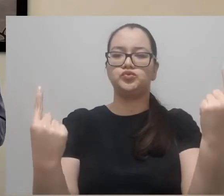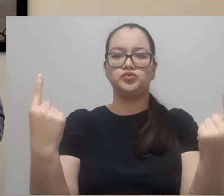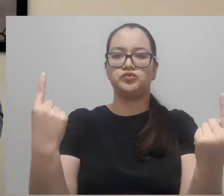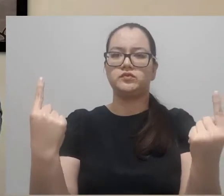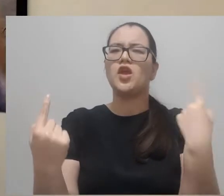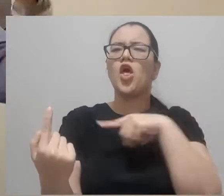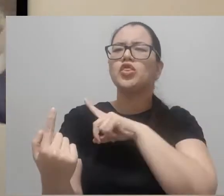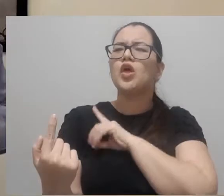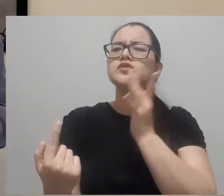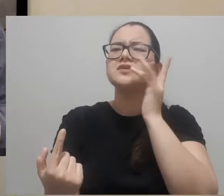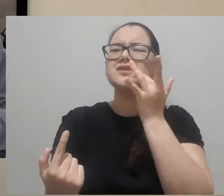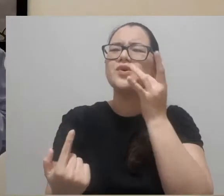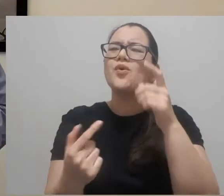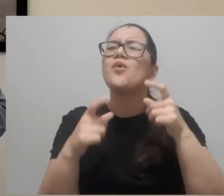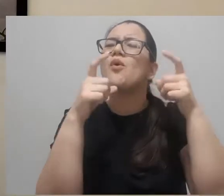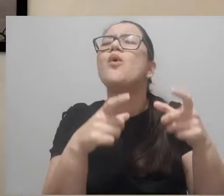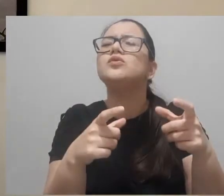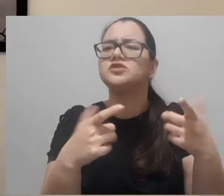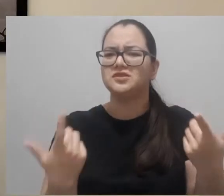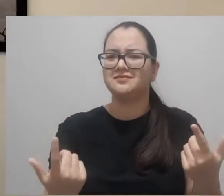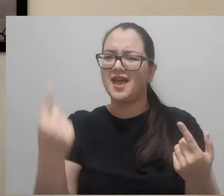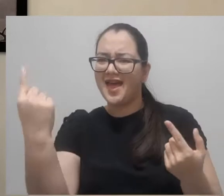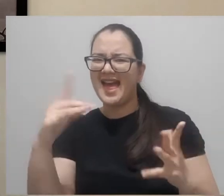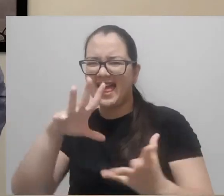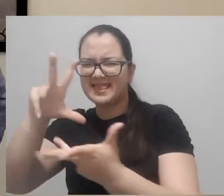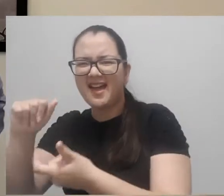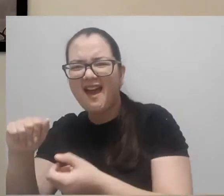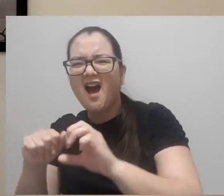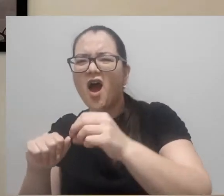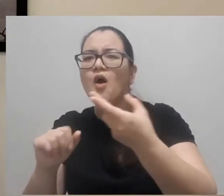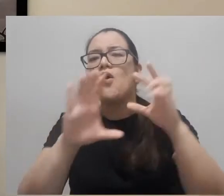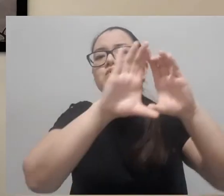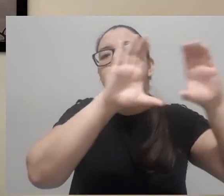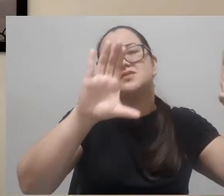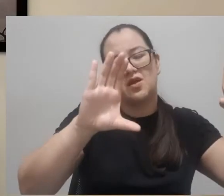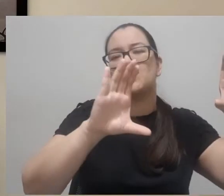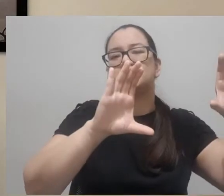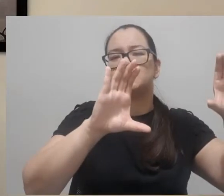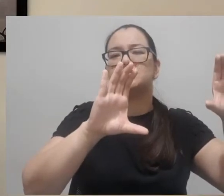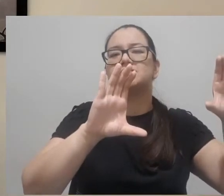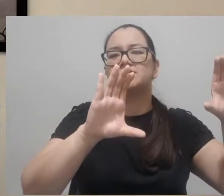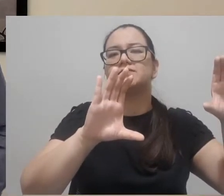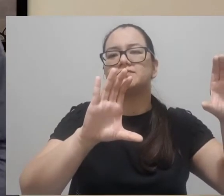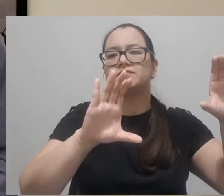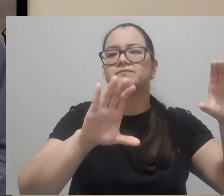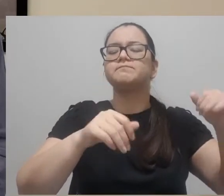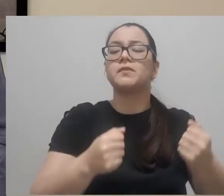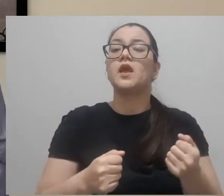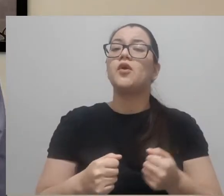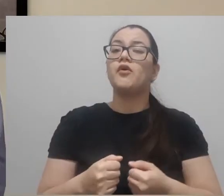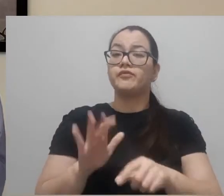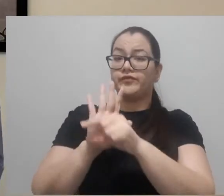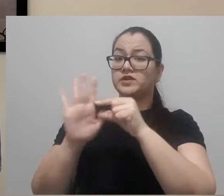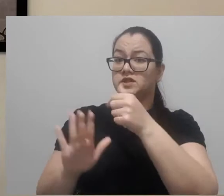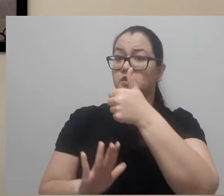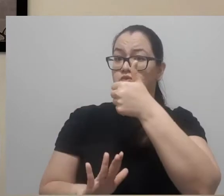tesouros? E por que nós temos que pensar? Aqui no texto, veja comigo, versículo 19. Não acumuleis para vós